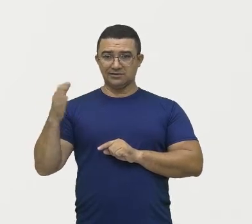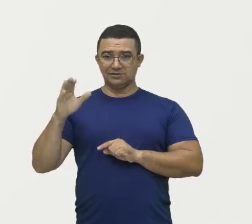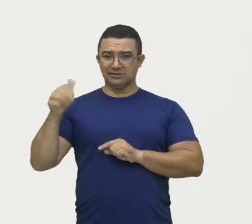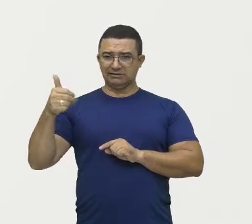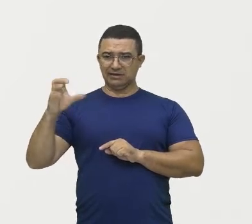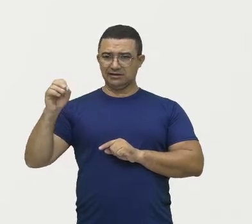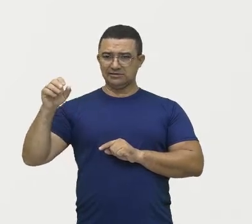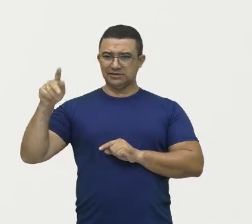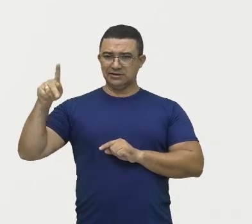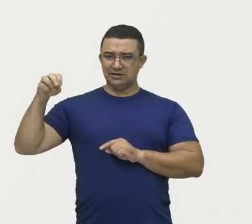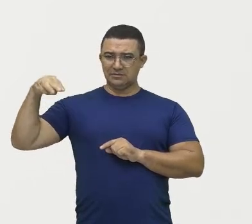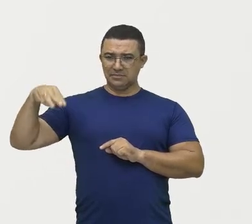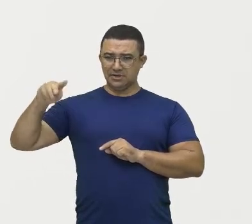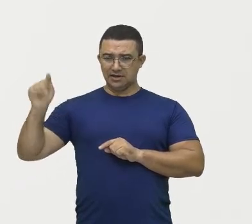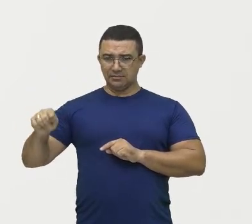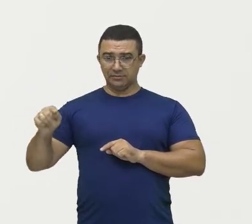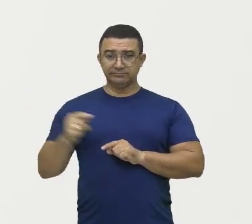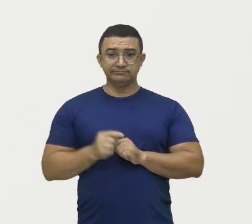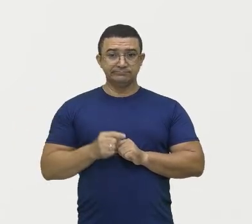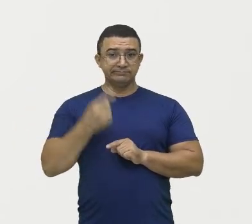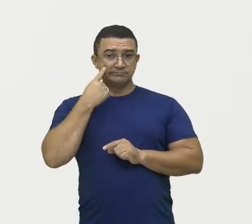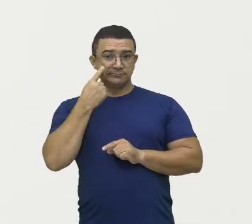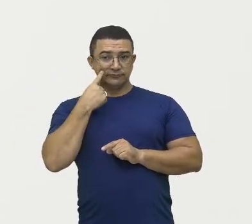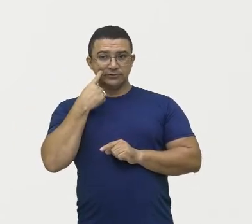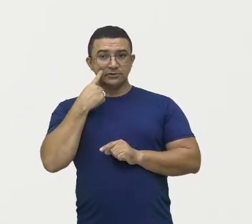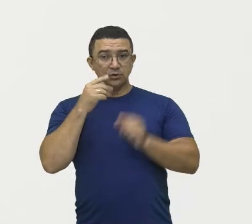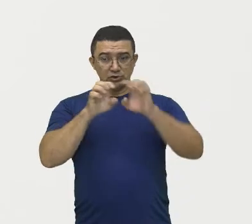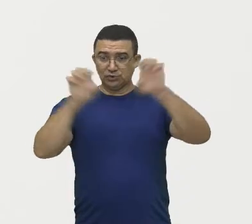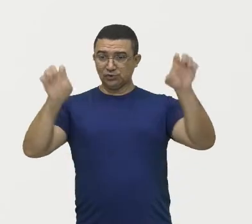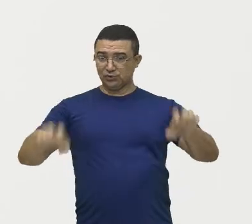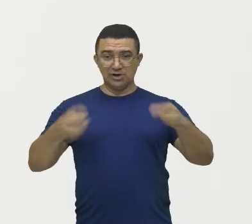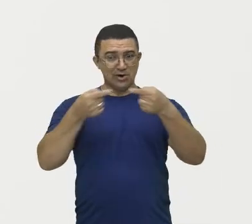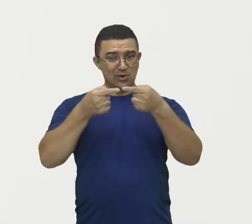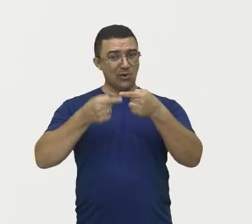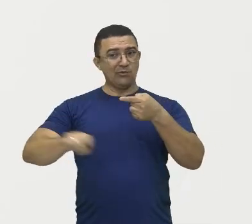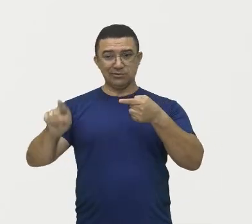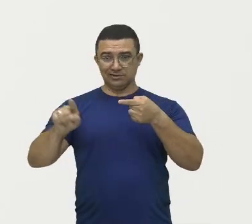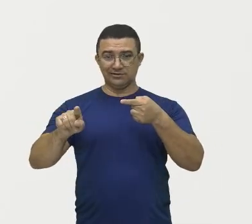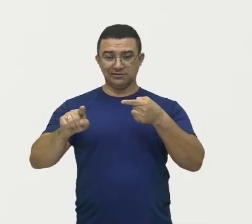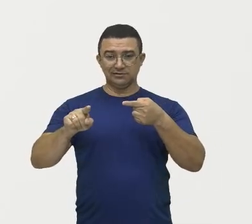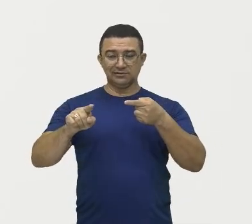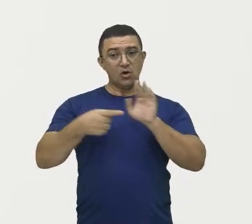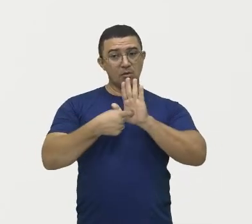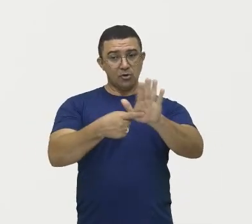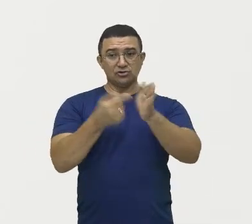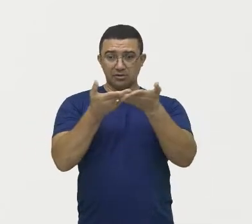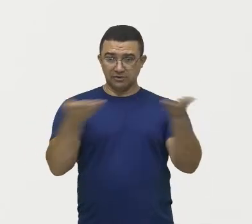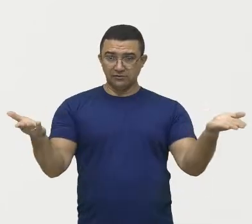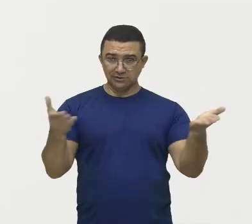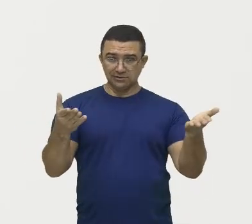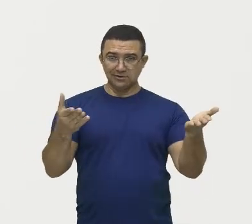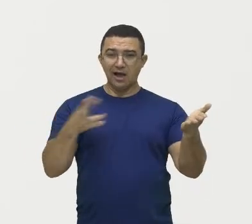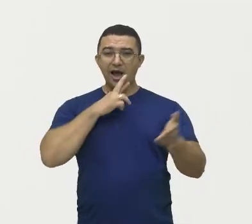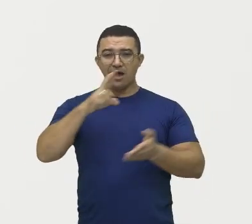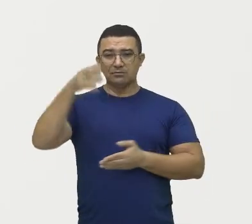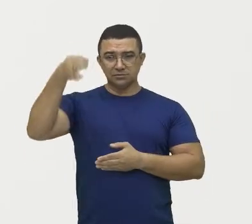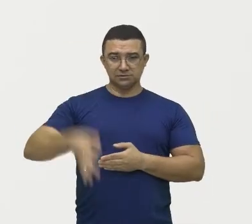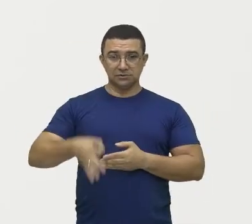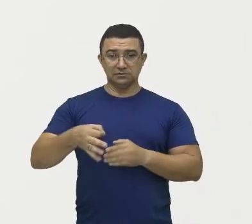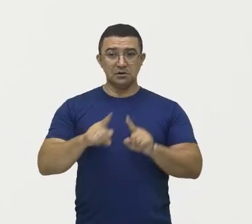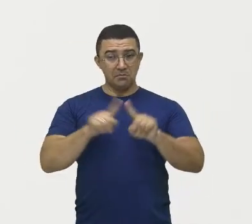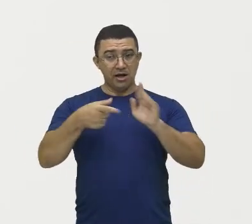com o sujeito, então, obviamente, já está descartado. Então, a resposta correta, vou mostrar para vocês agora, né? Mas antes eu